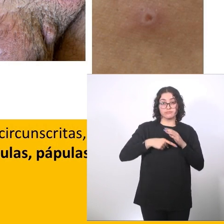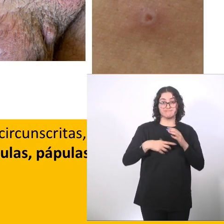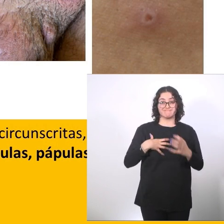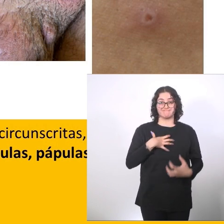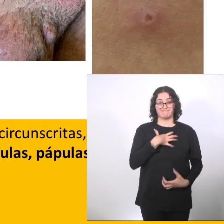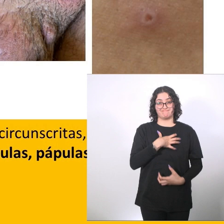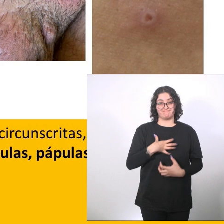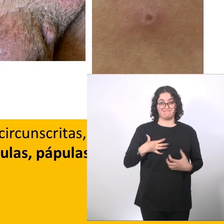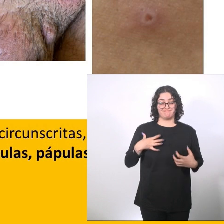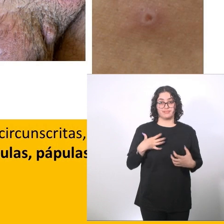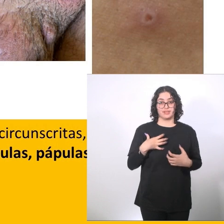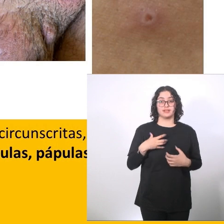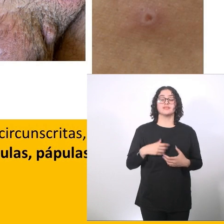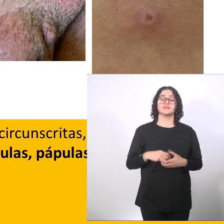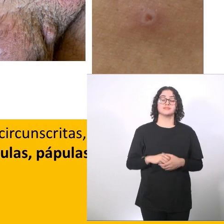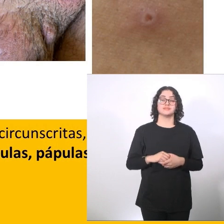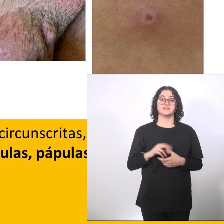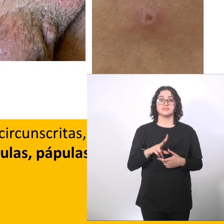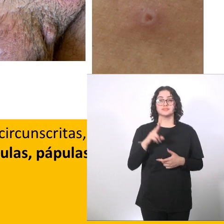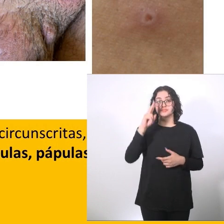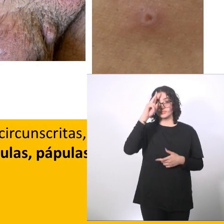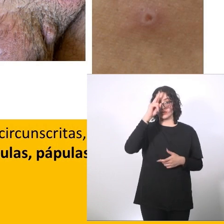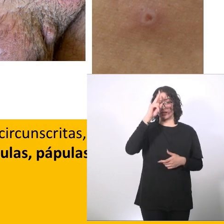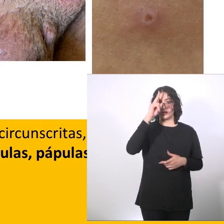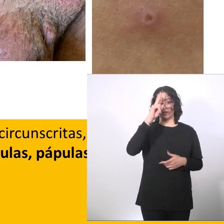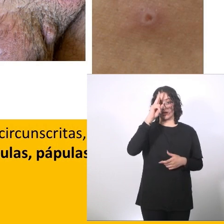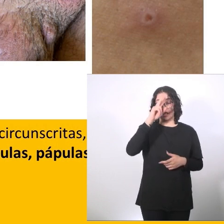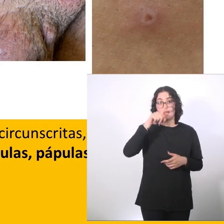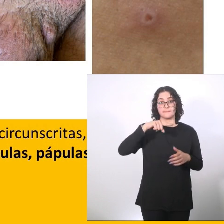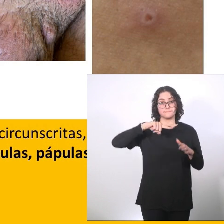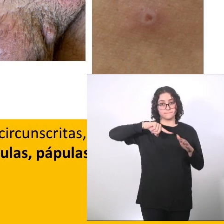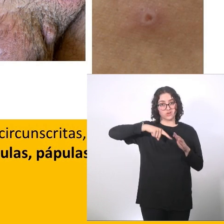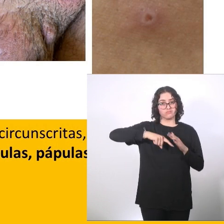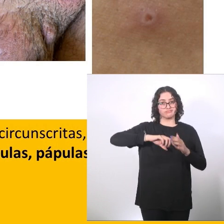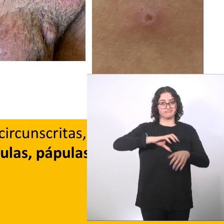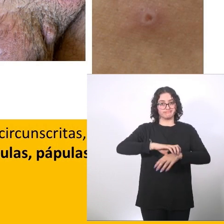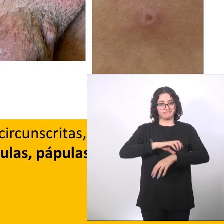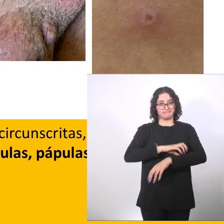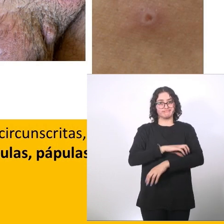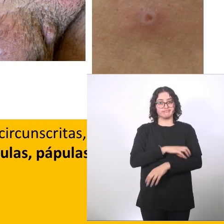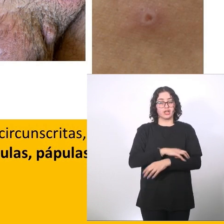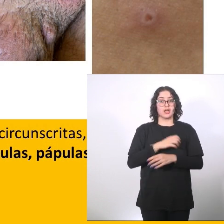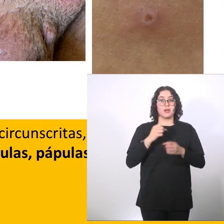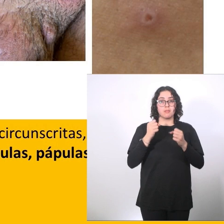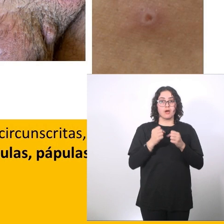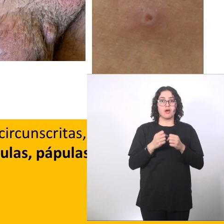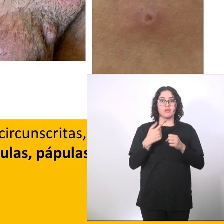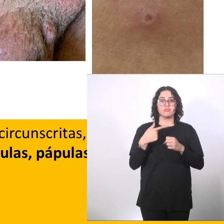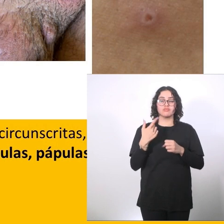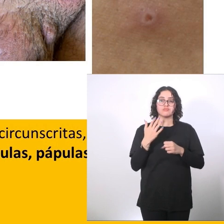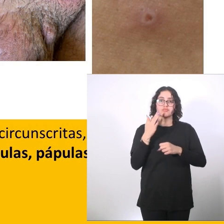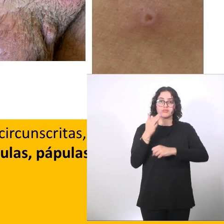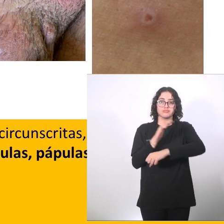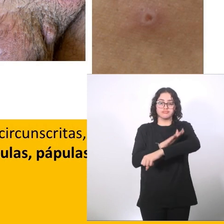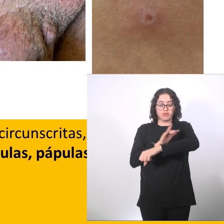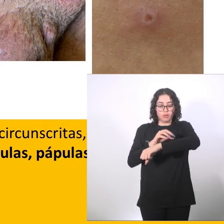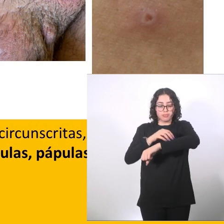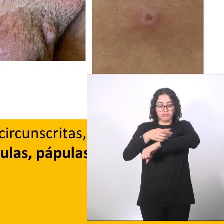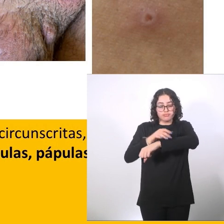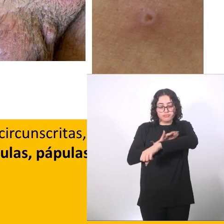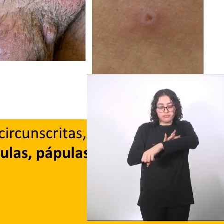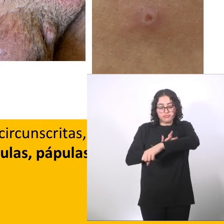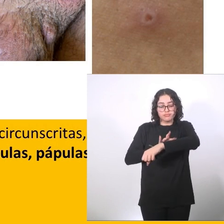e bem circunscritas. Então, lembrar que essas lesões são profundas e elas podem levar a cicatrizes, por isso é